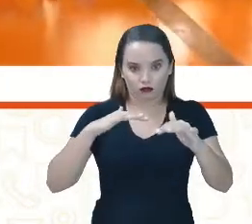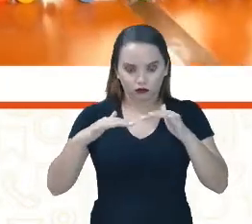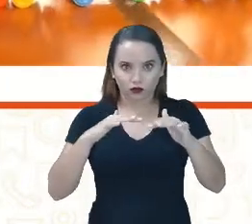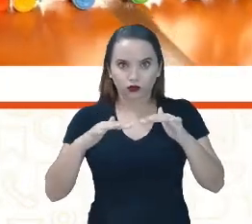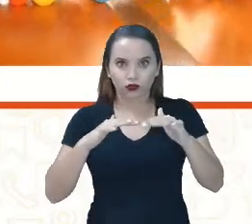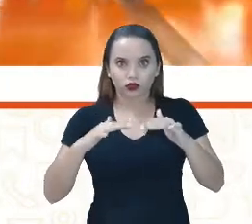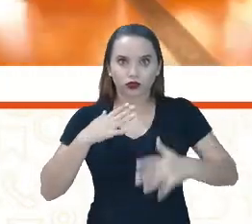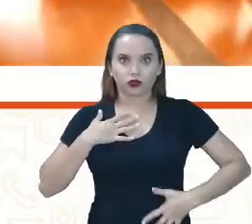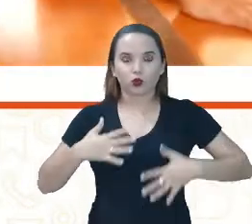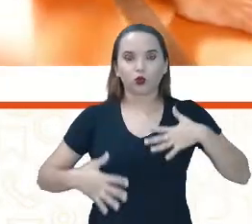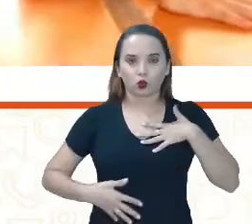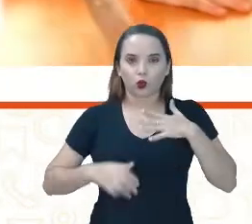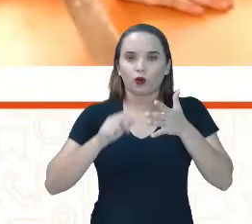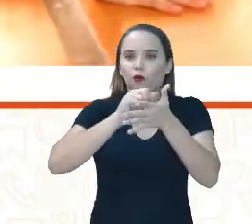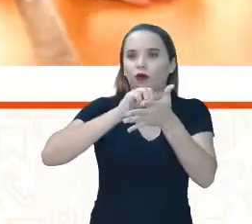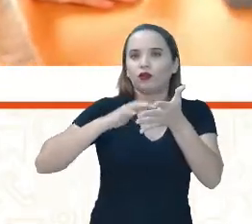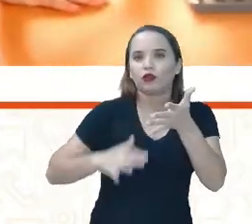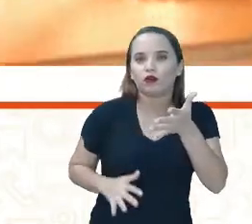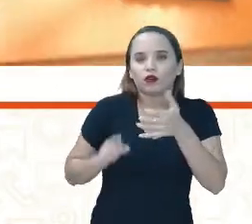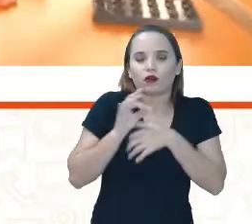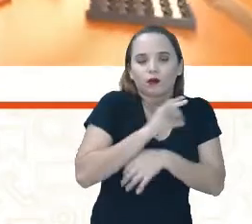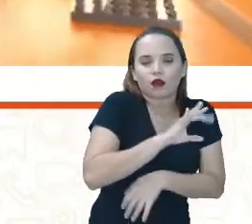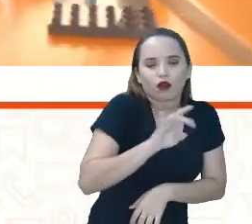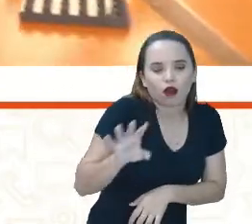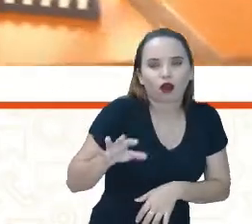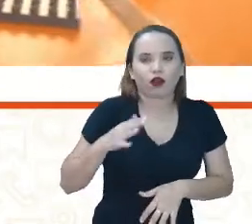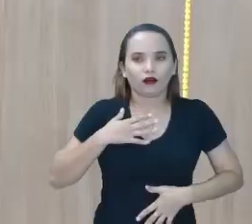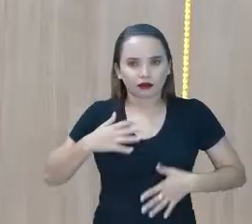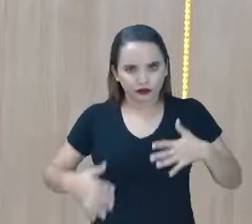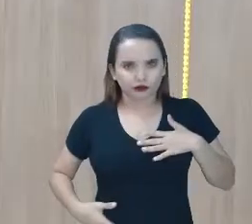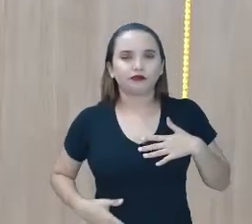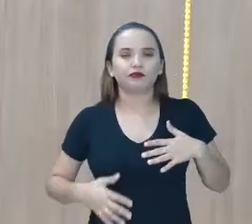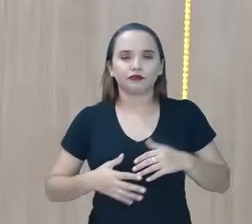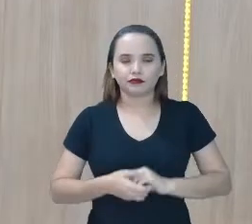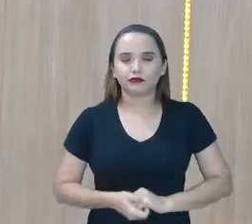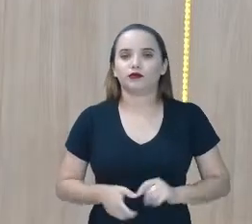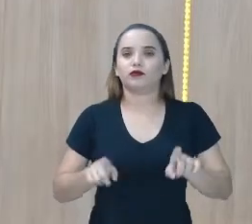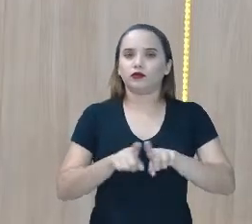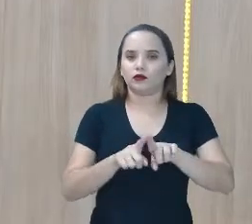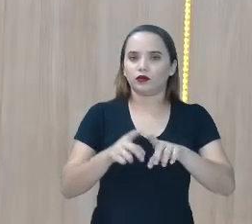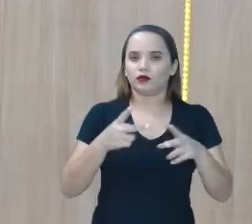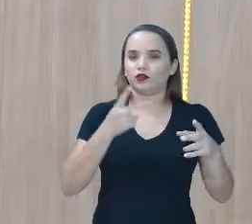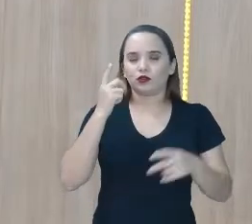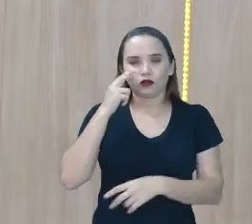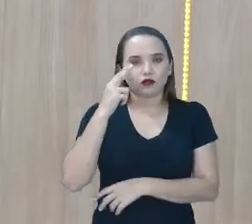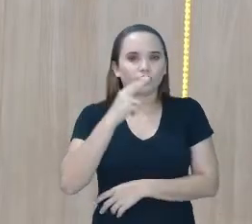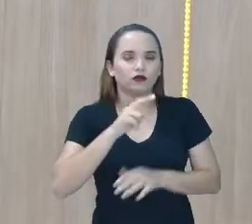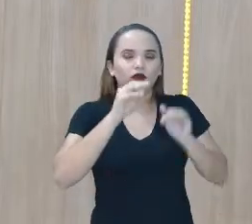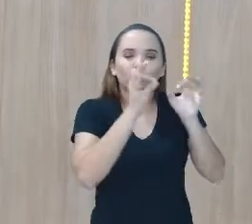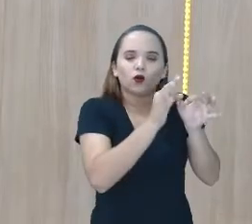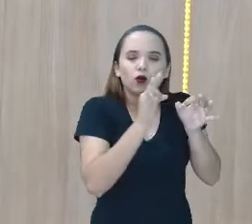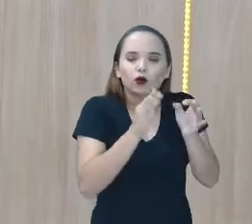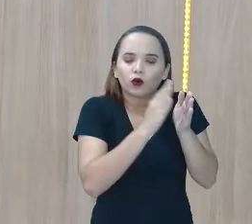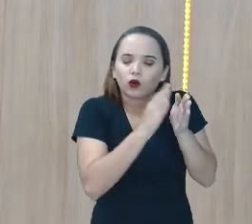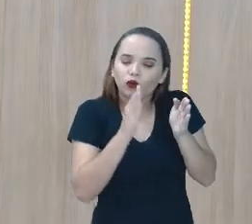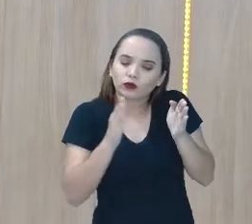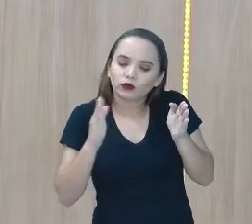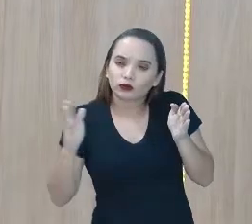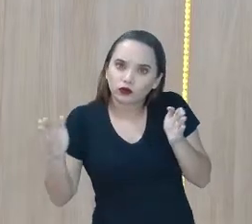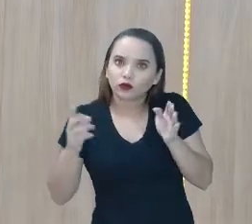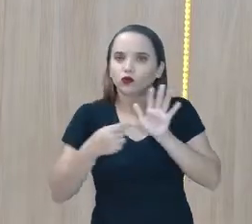né? Atividades para desenvolver cada aspecto motor. E aí a gente vai ver de forma separadinha,